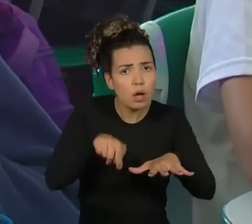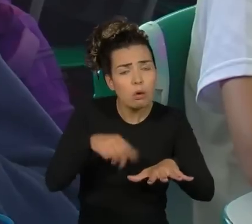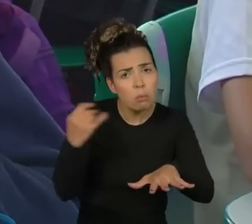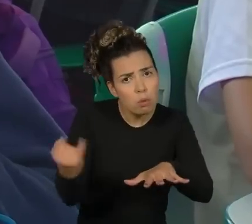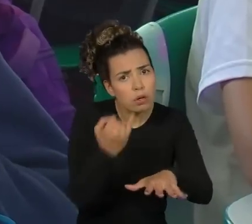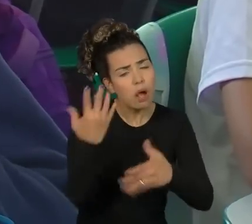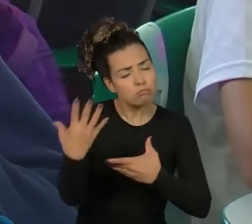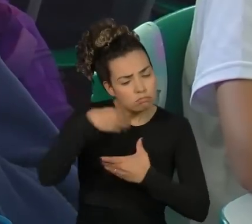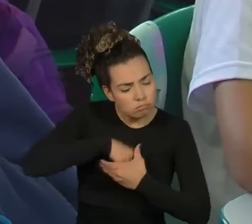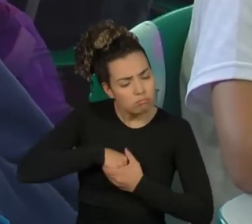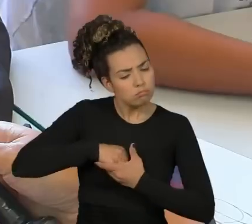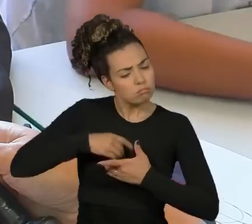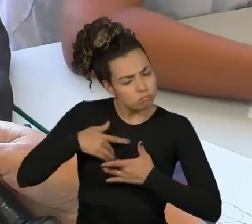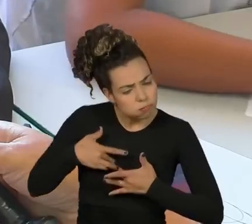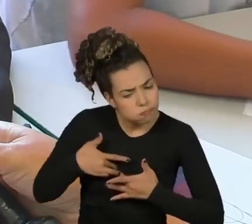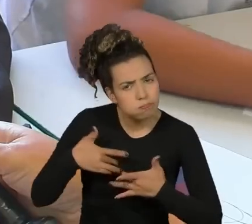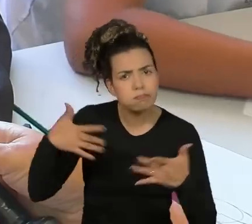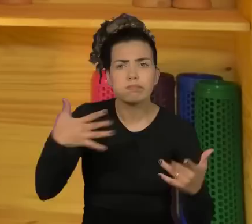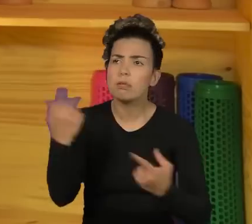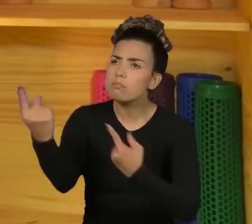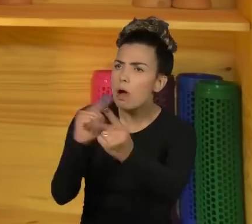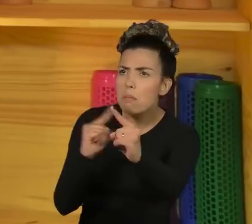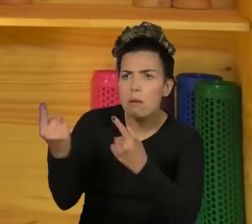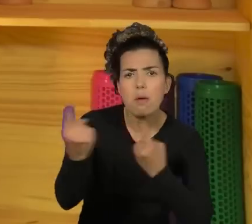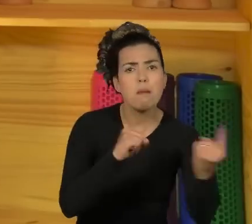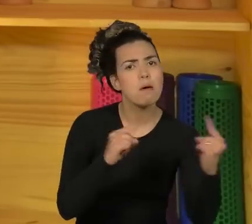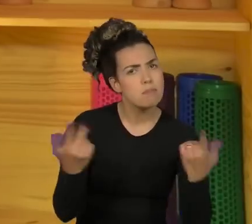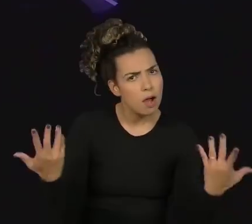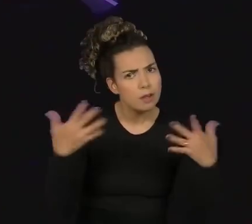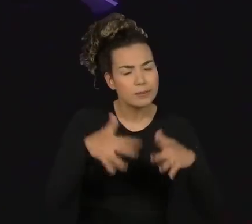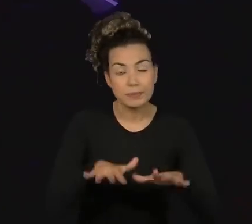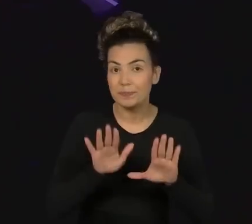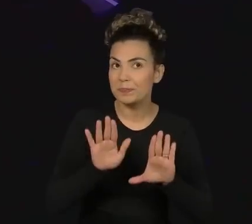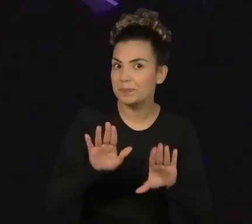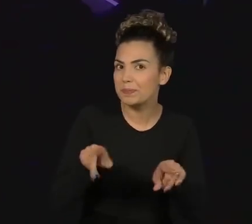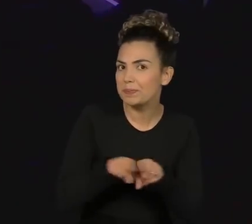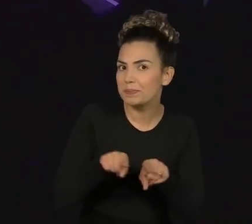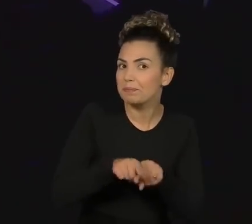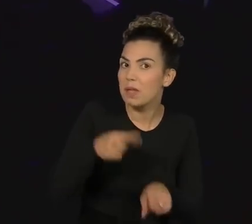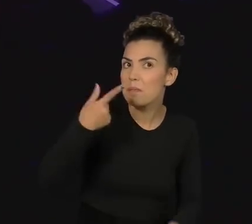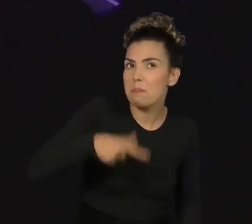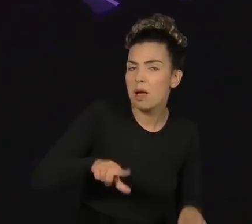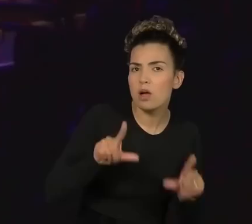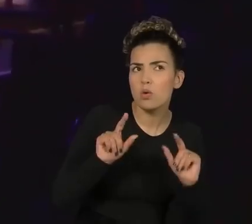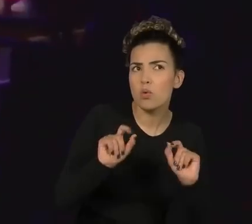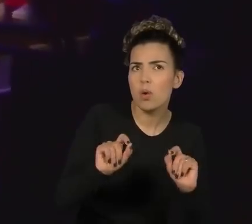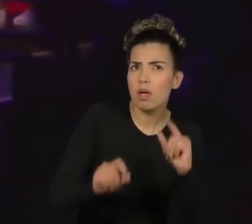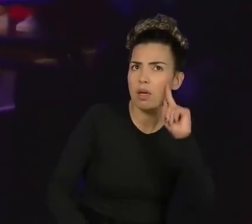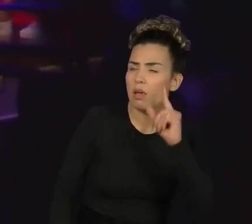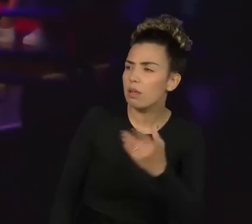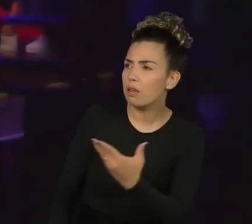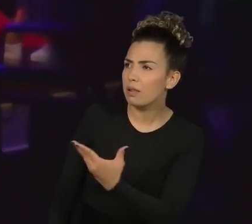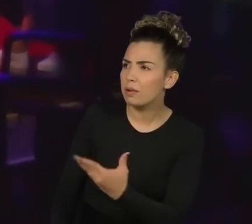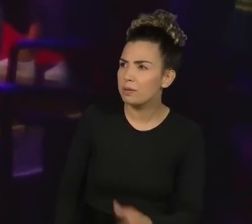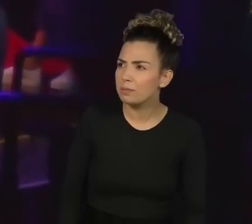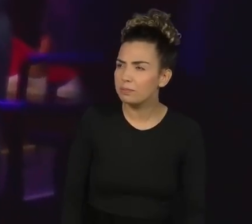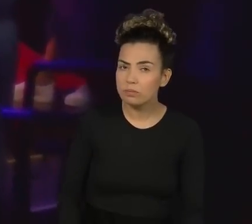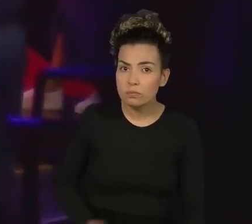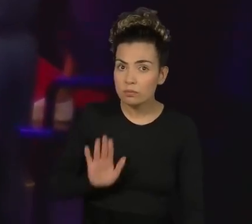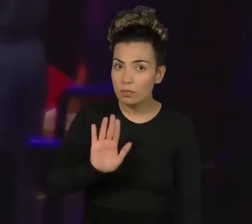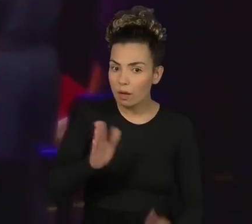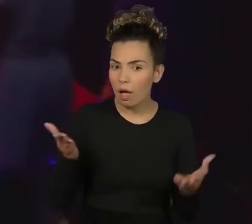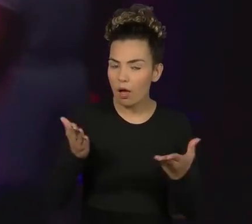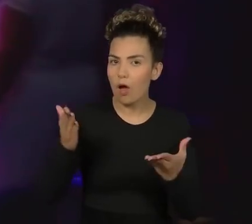estar incluindo todo mundo. E você vai ver também. Doméstica, sonha em viajar para